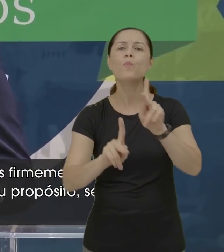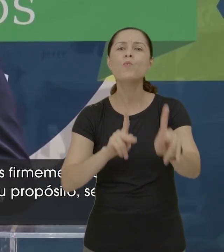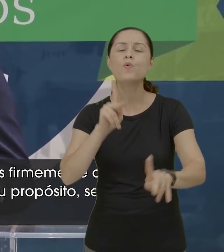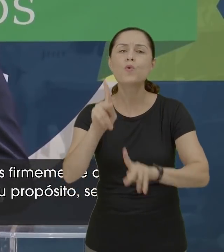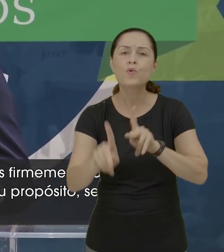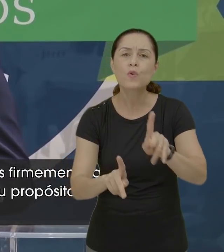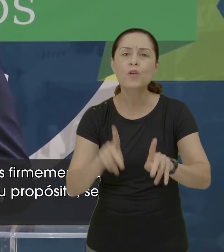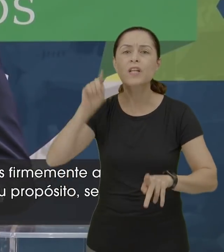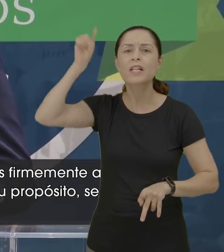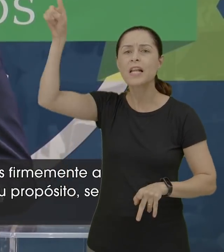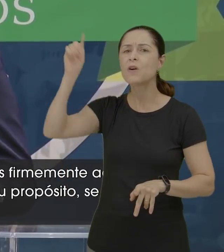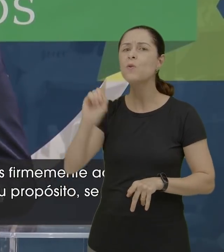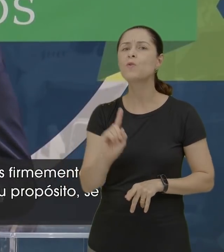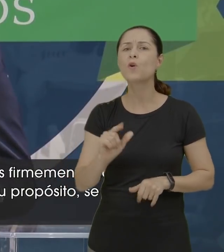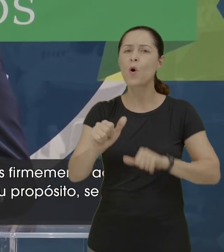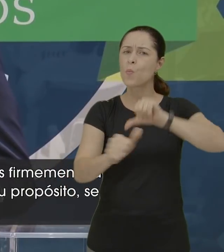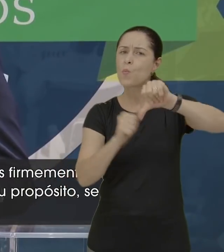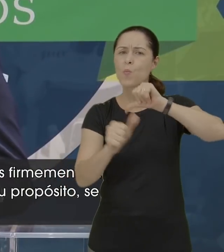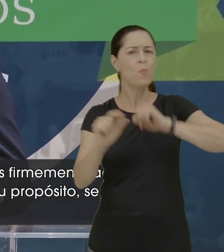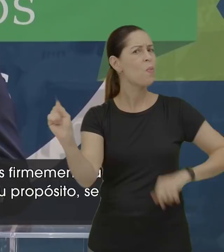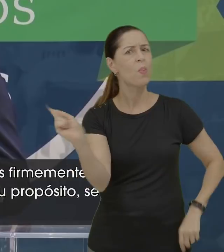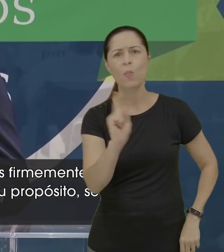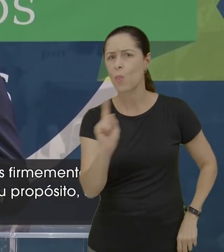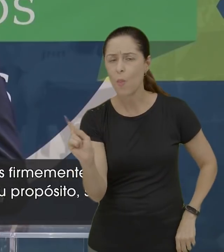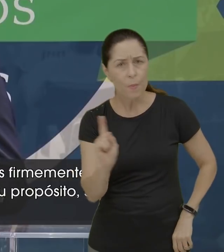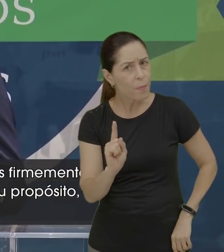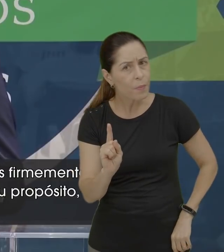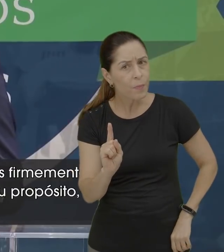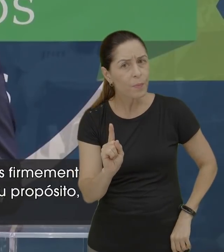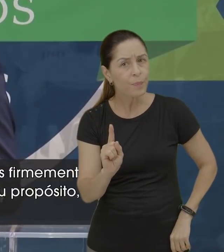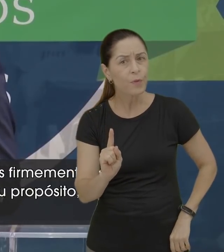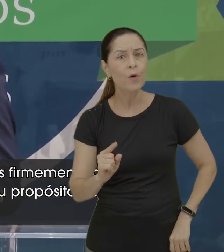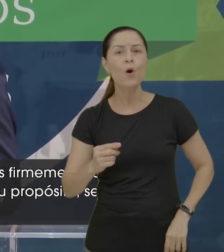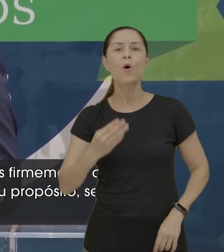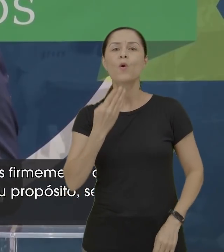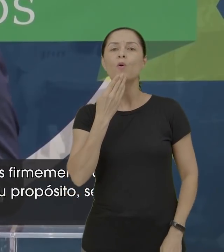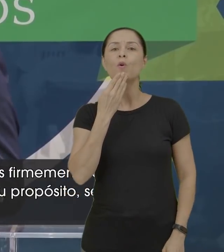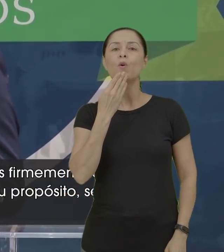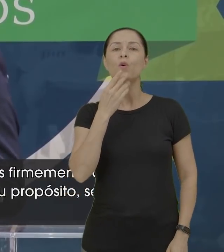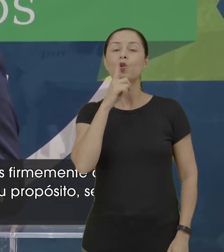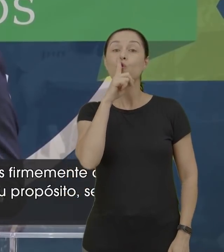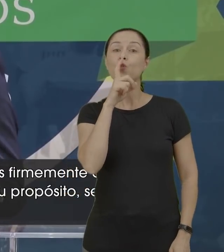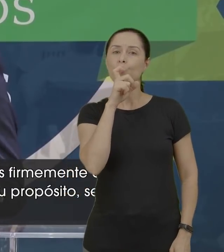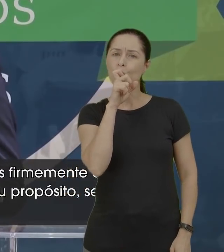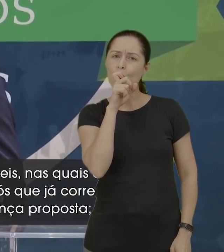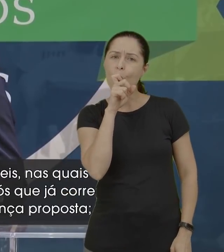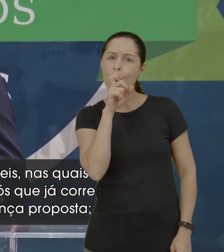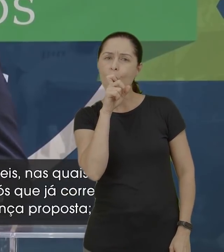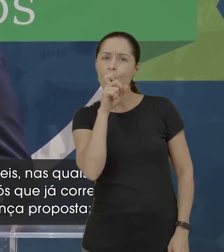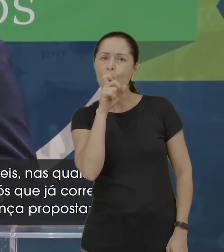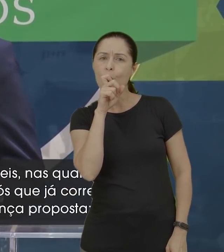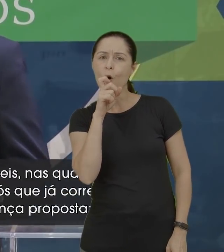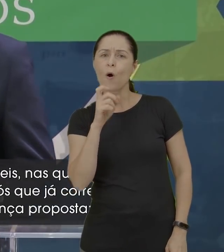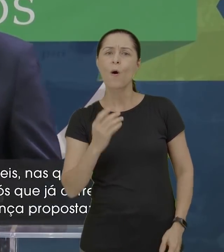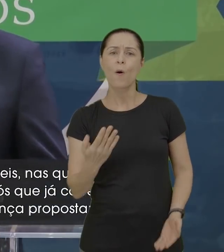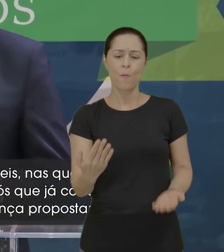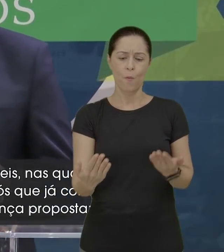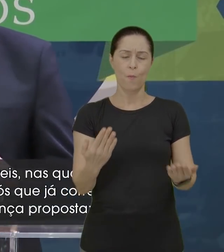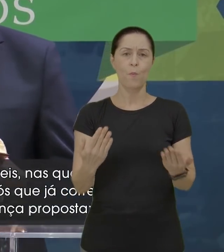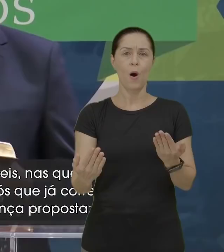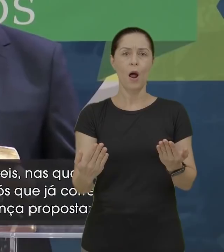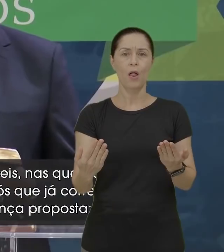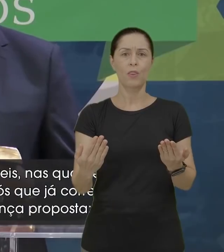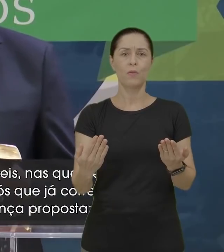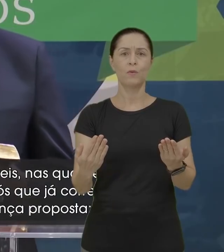a imutabilidade do seu propósito, se interpôs com juramento, para que, mediante